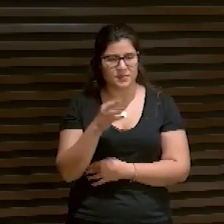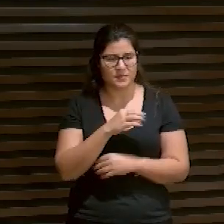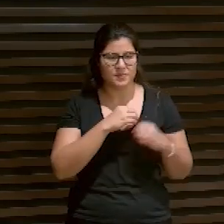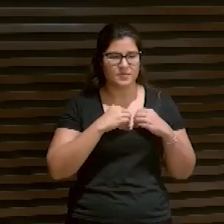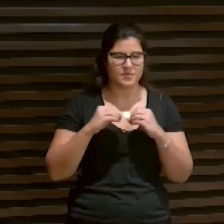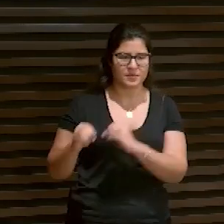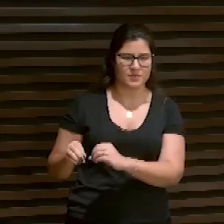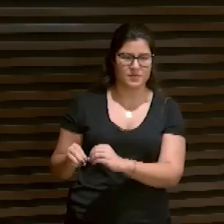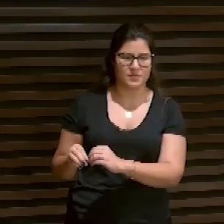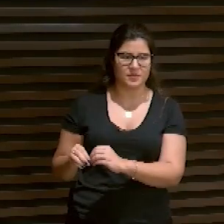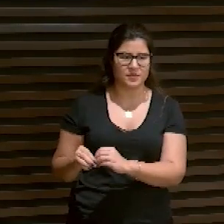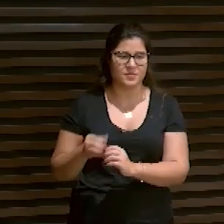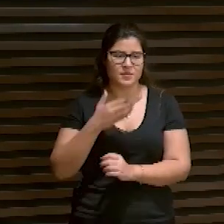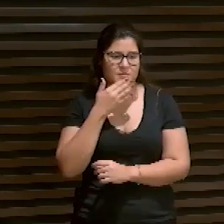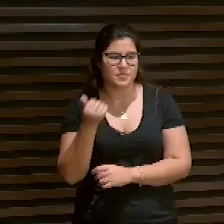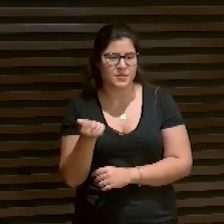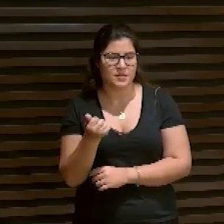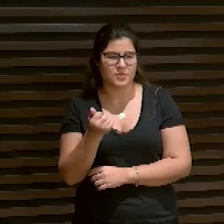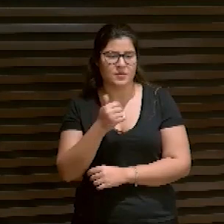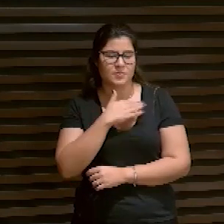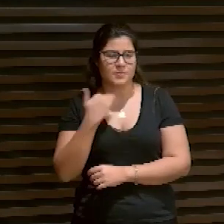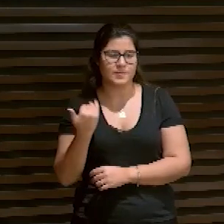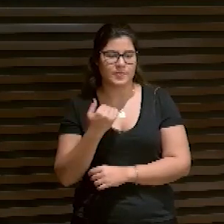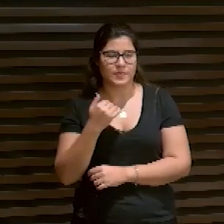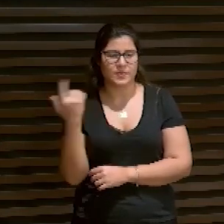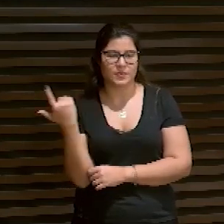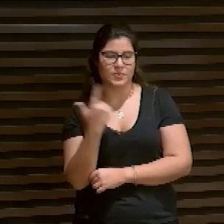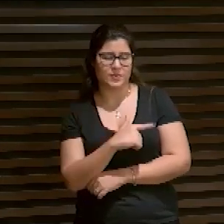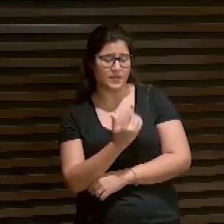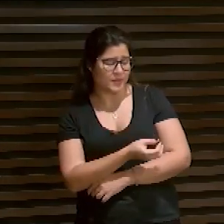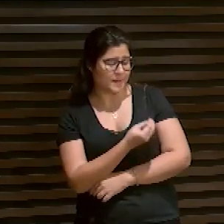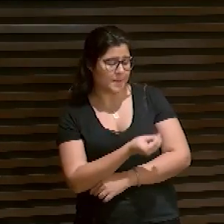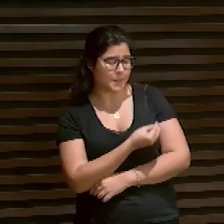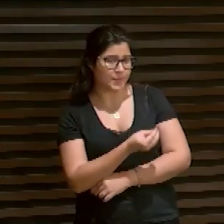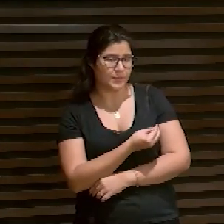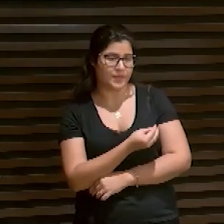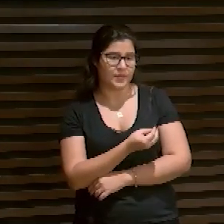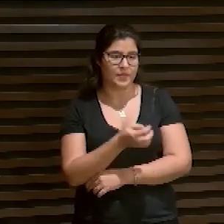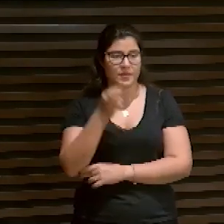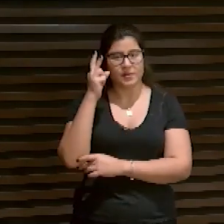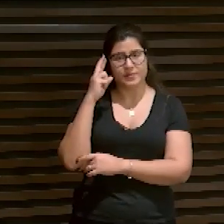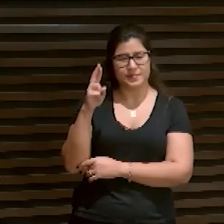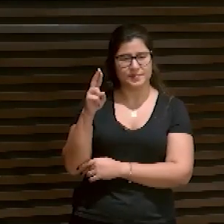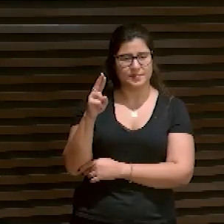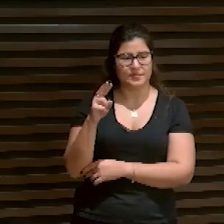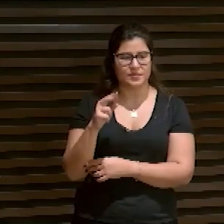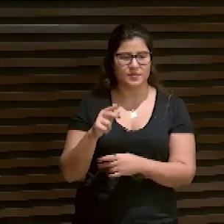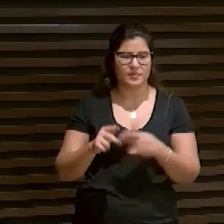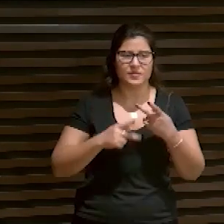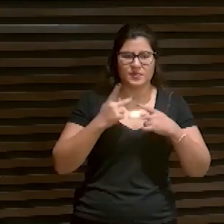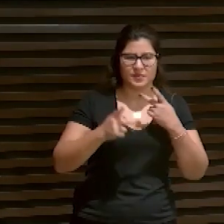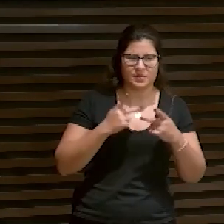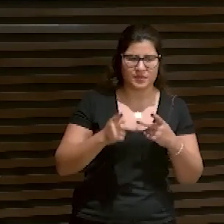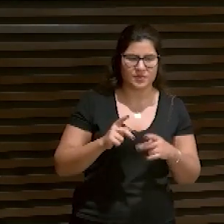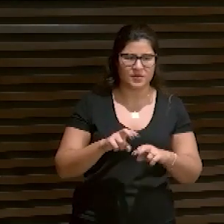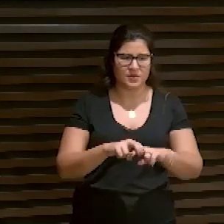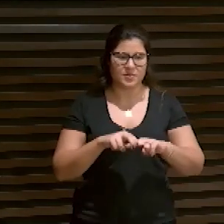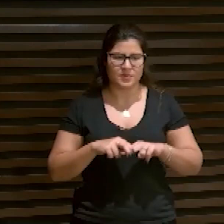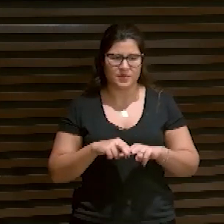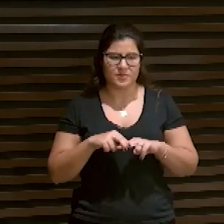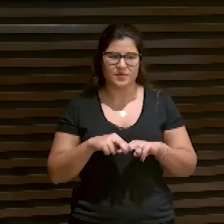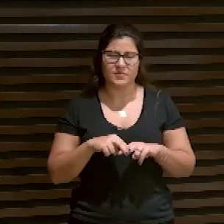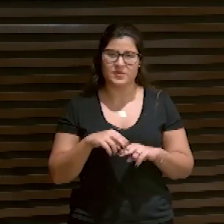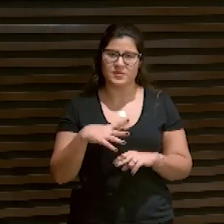morrer do que viver. E disse o Senhor: é razoável essa tua ira? Então Jonas saiu